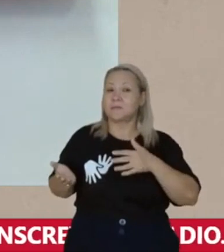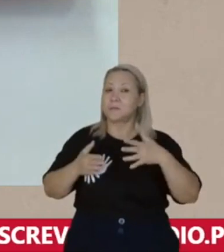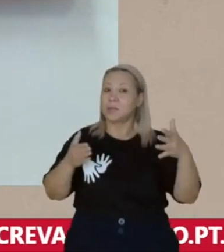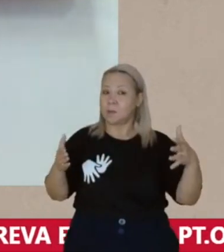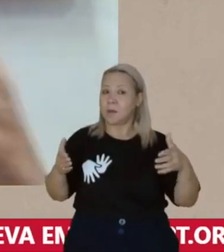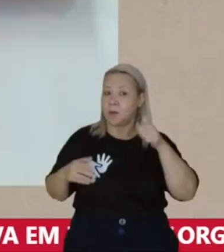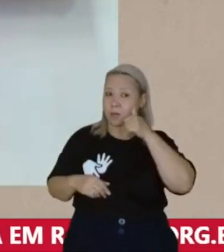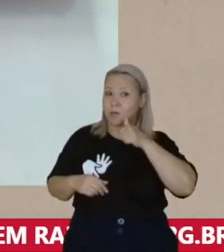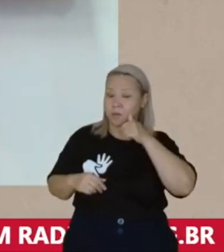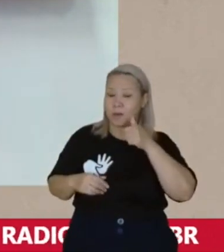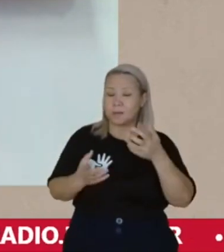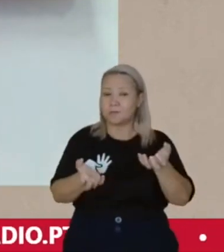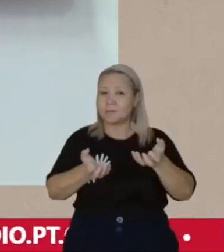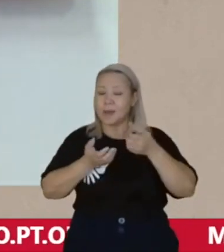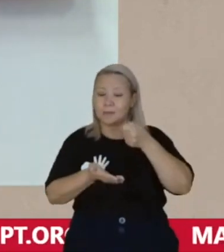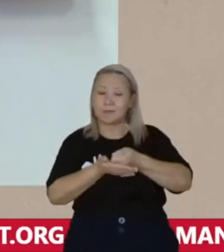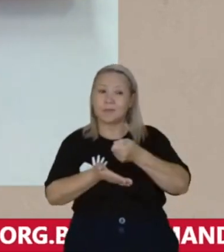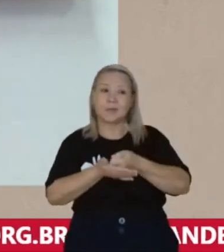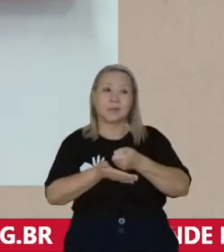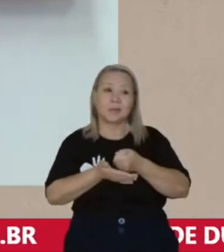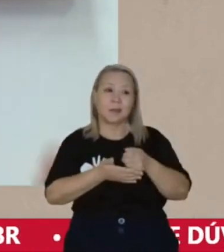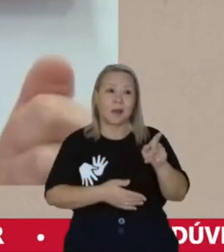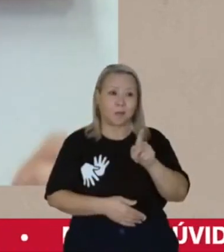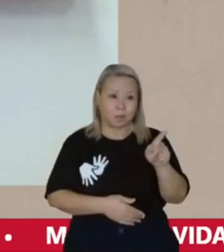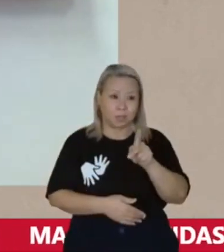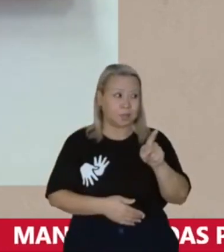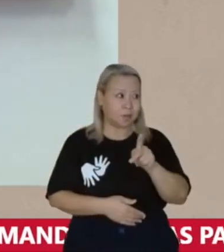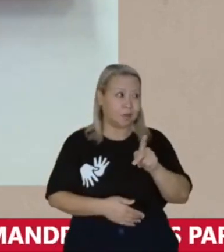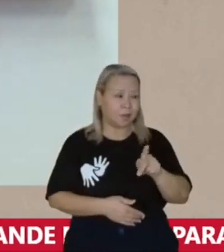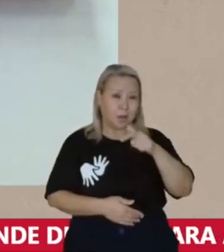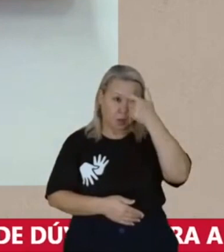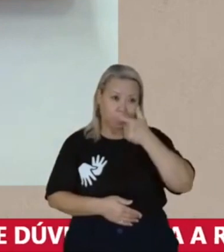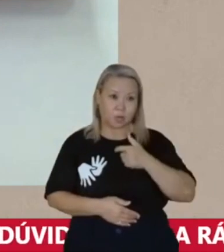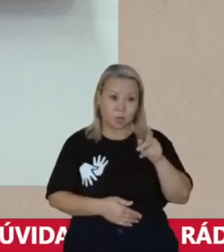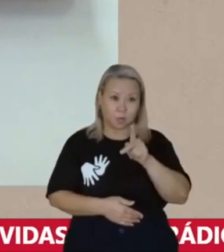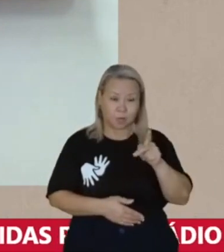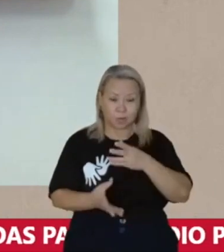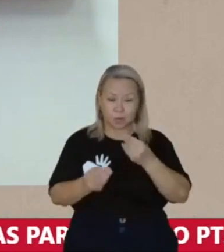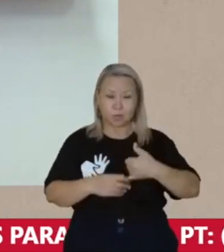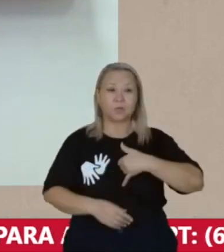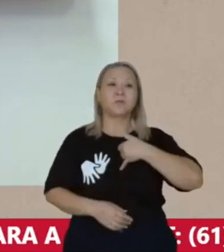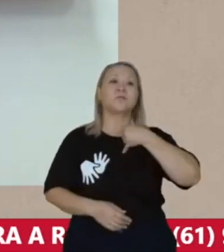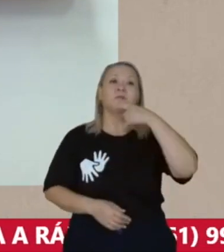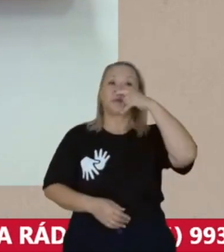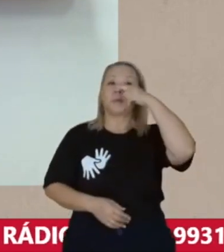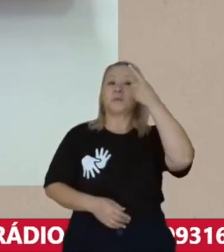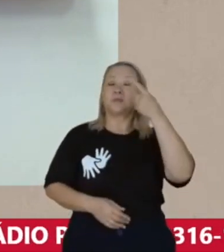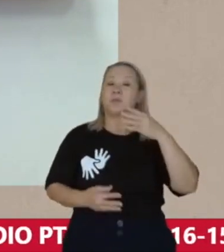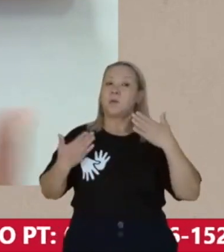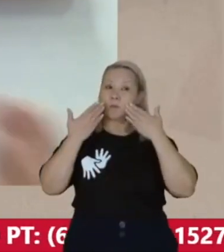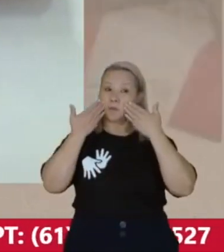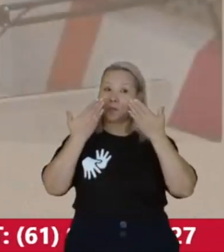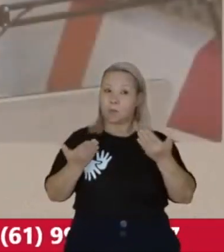né? Que se querem se dedicar ao magistério. Eu sou uma professora com muito orgulho, e é assim que eu me